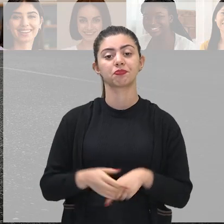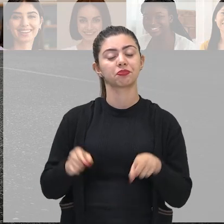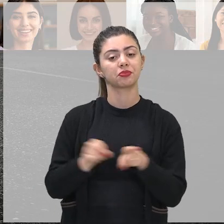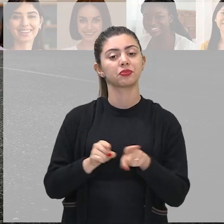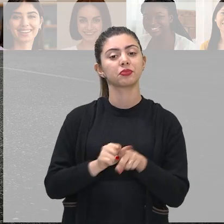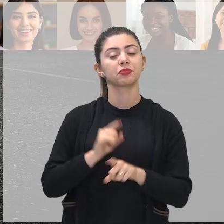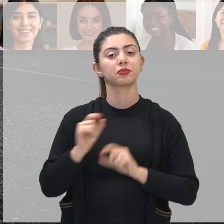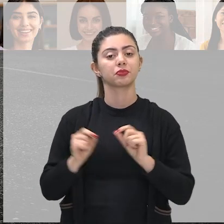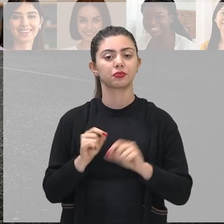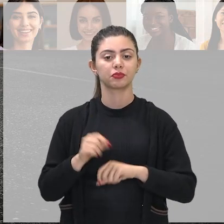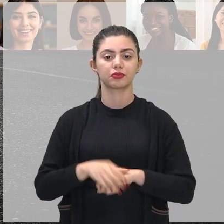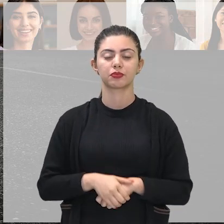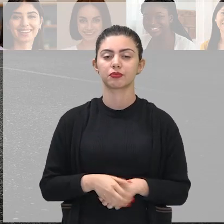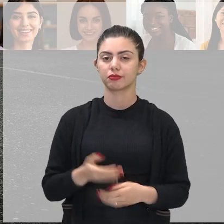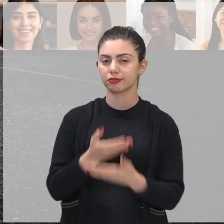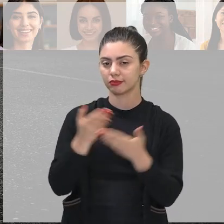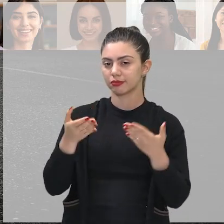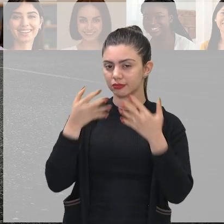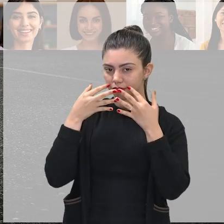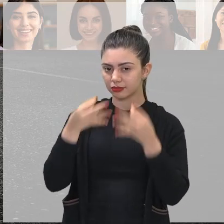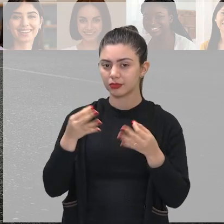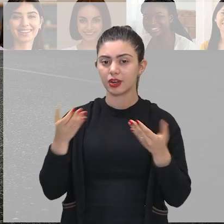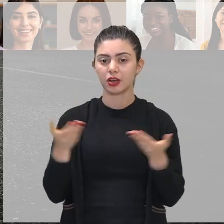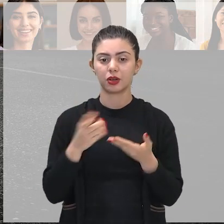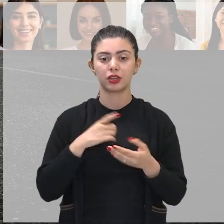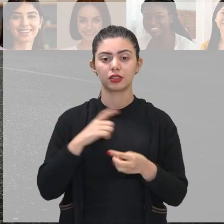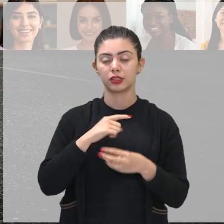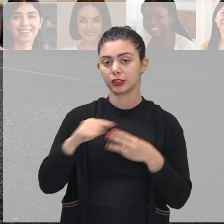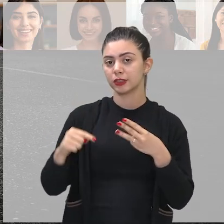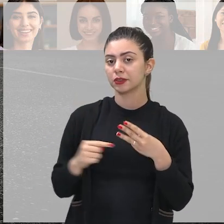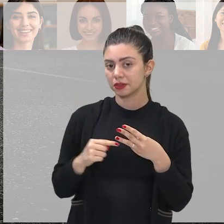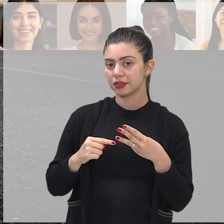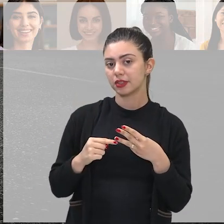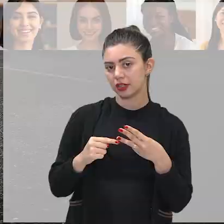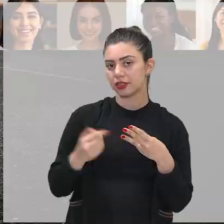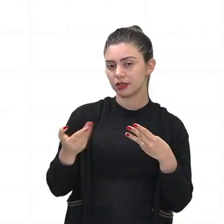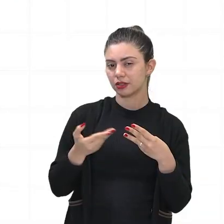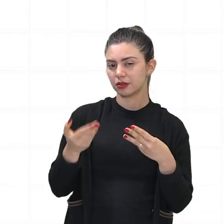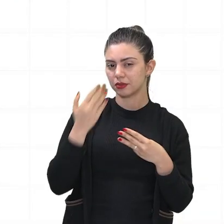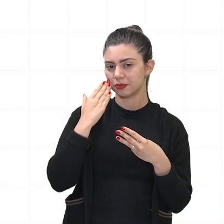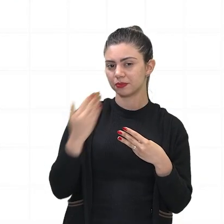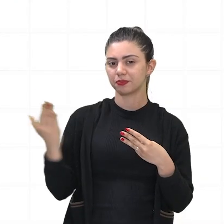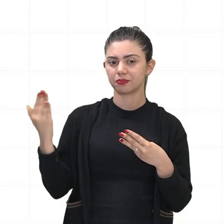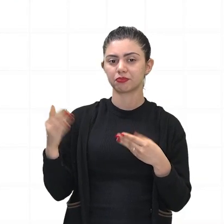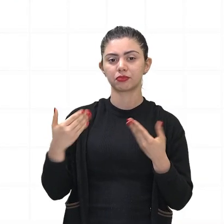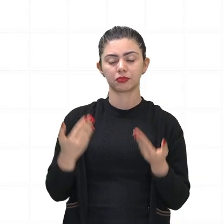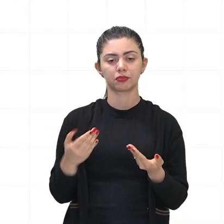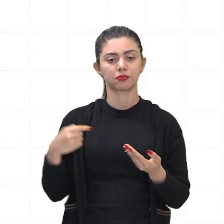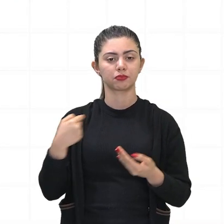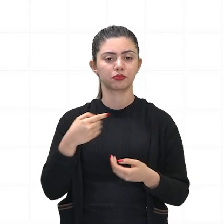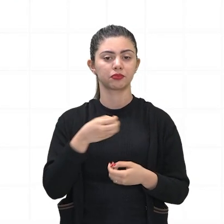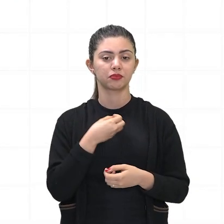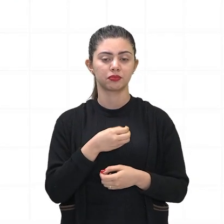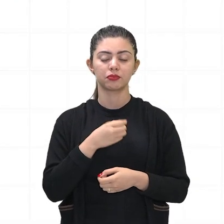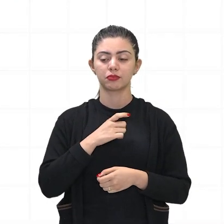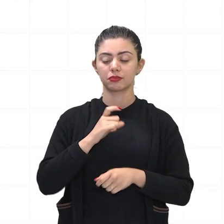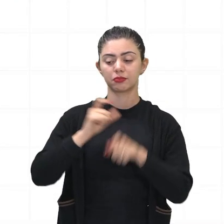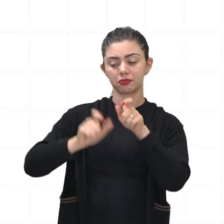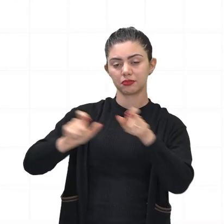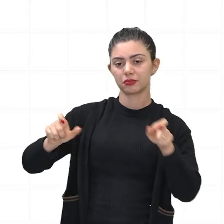mais, preste atenção nessas próximas 3 ideias que eu vou colocar para vocês. Viver com indivíduos de